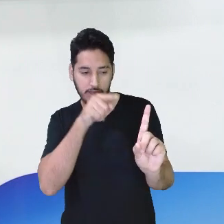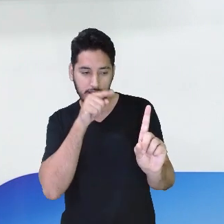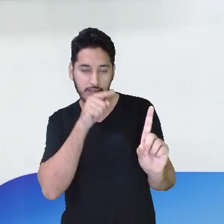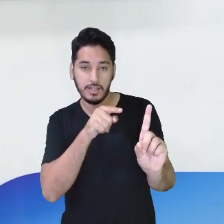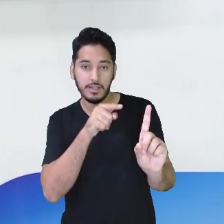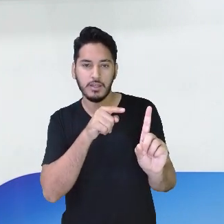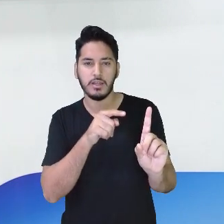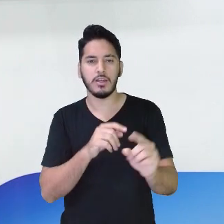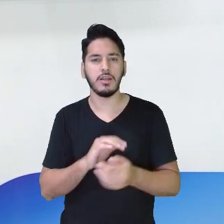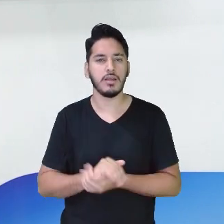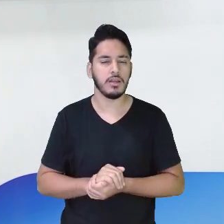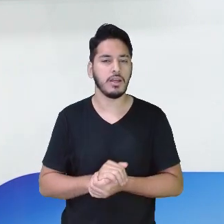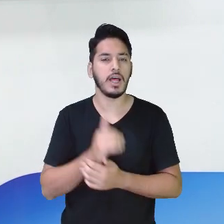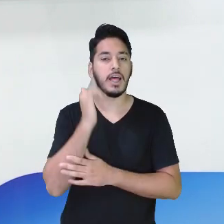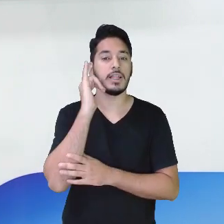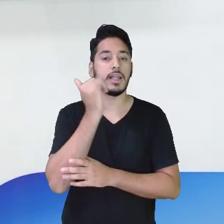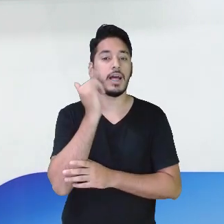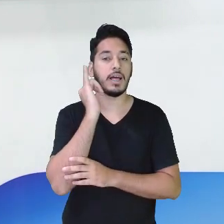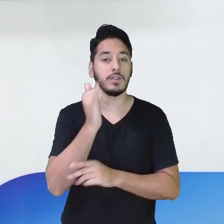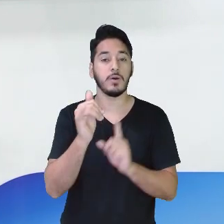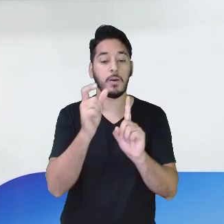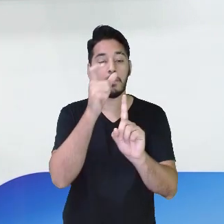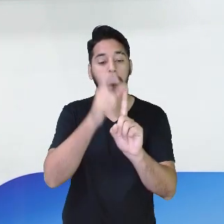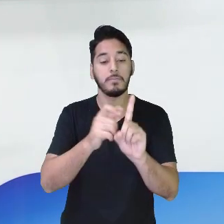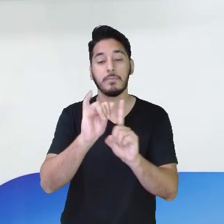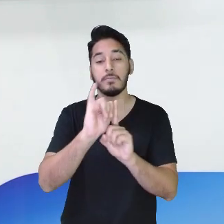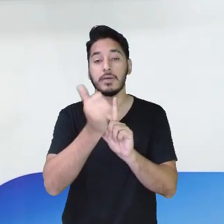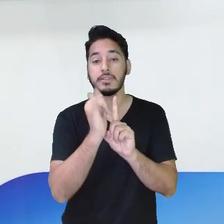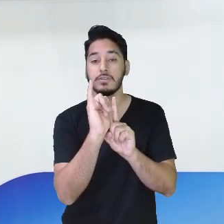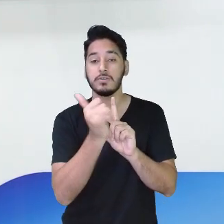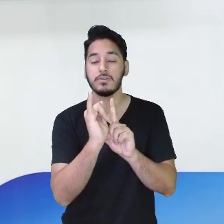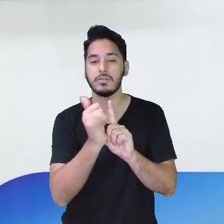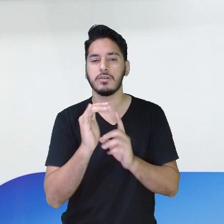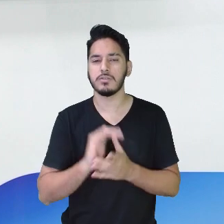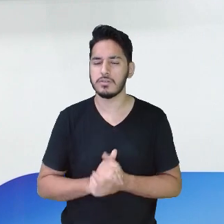personagem. Professora, será que eles tinham atentado a isso? Será